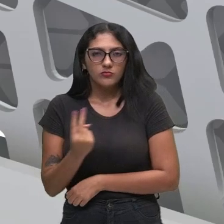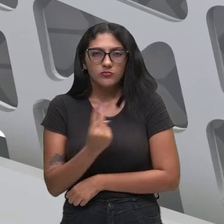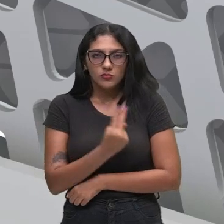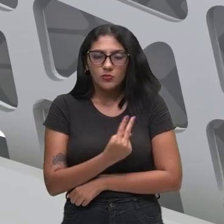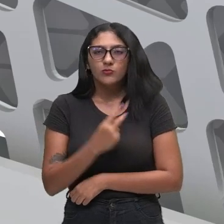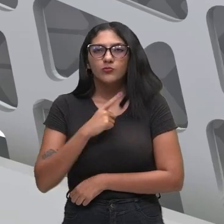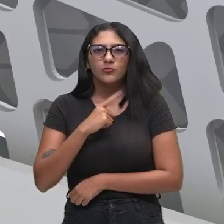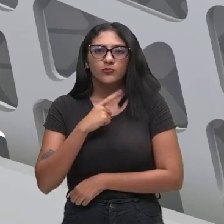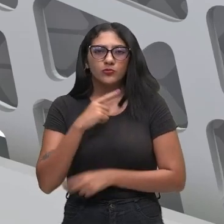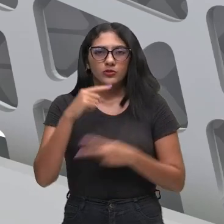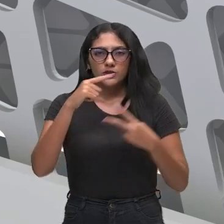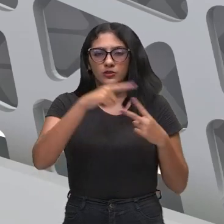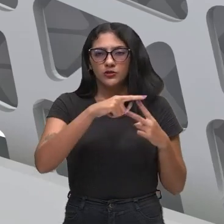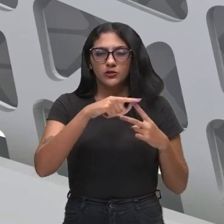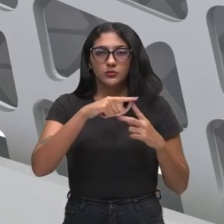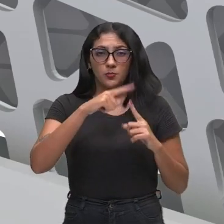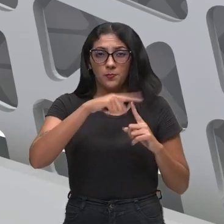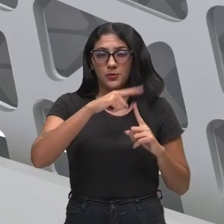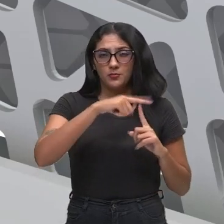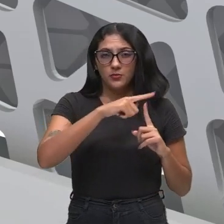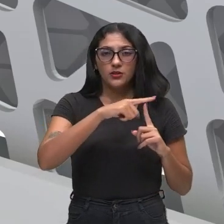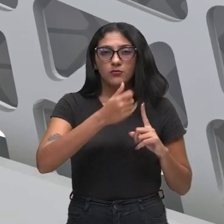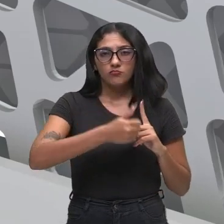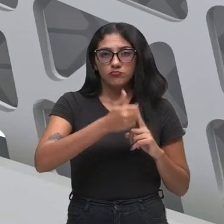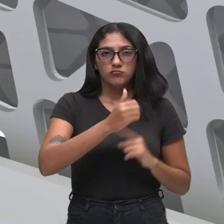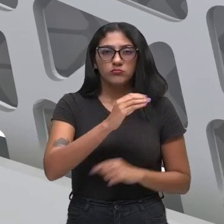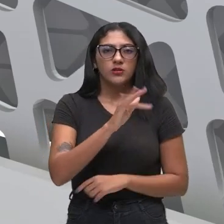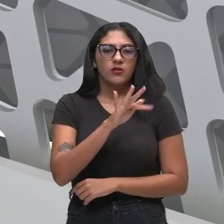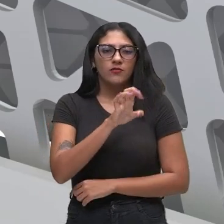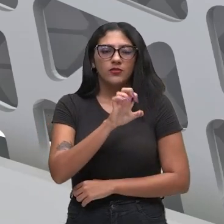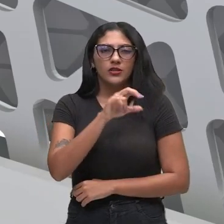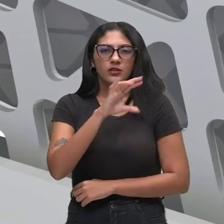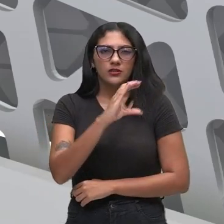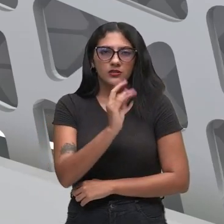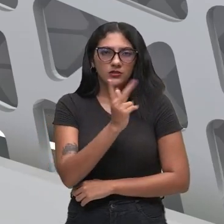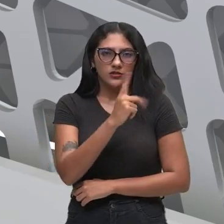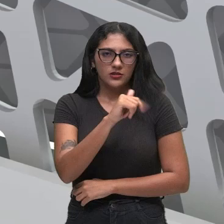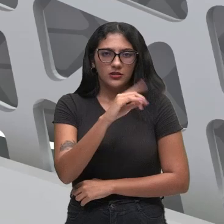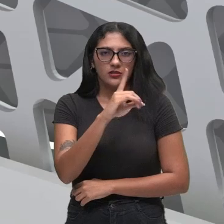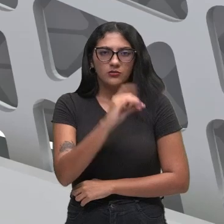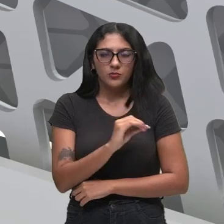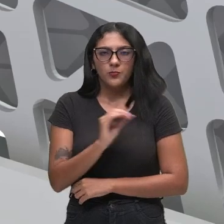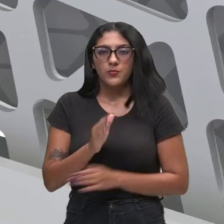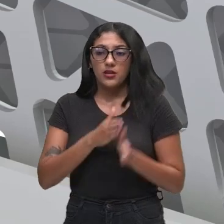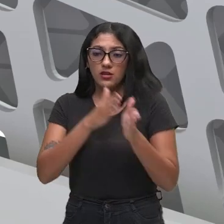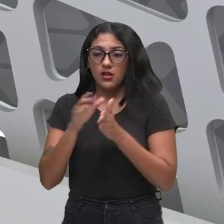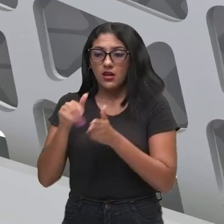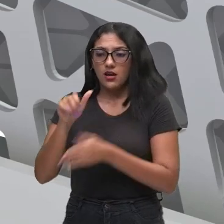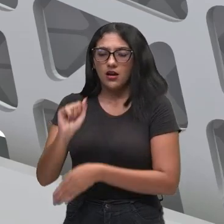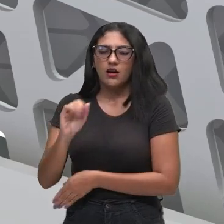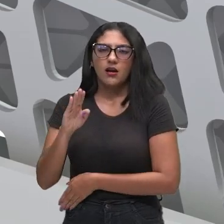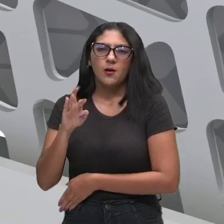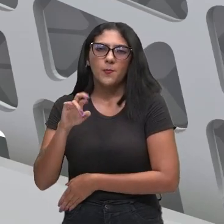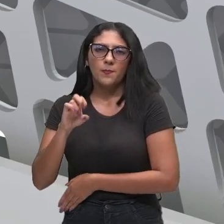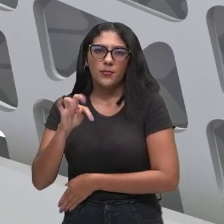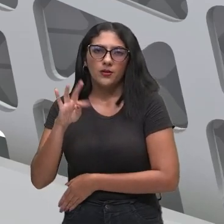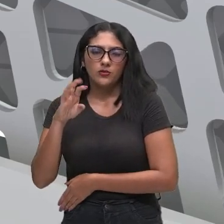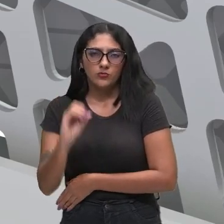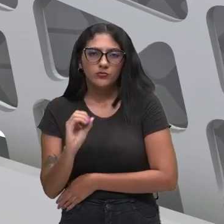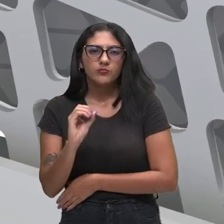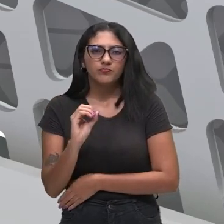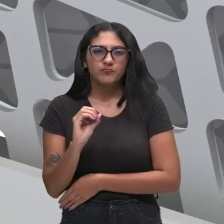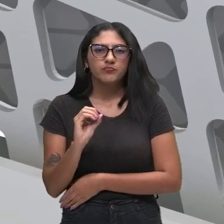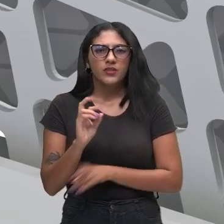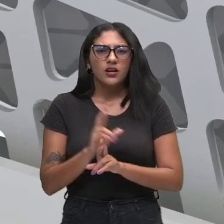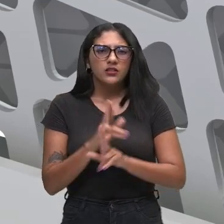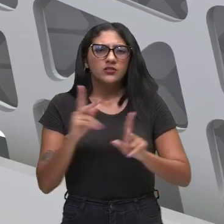ciclo termodinâmico: máquinas térmicas de ciclo fechado e as máquinas térmicas de ciclo aberto. E a diferença entre